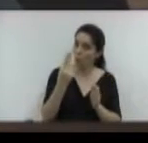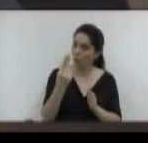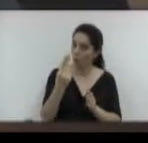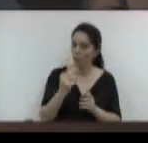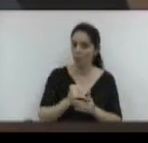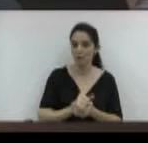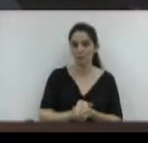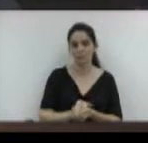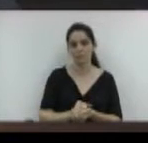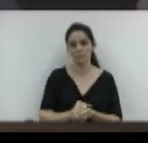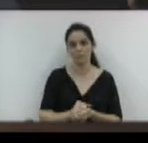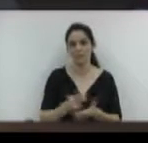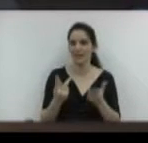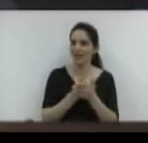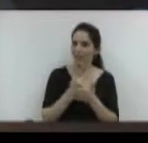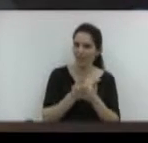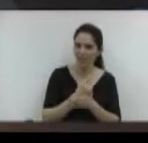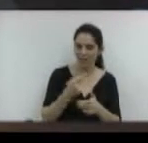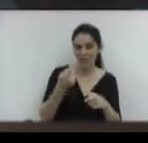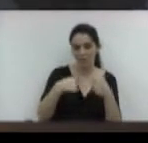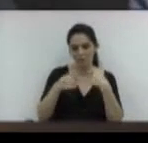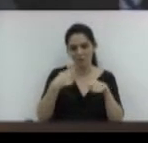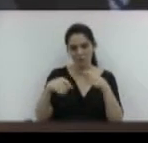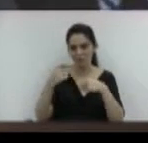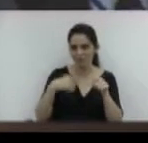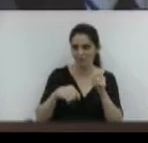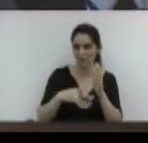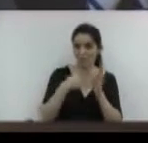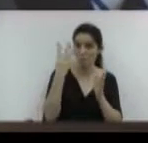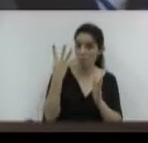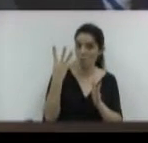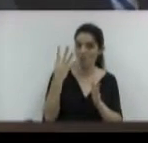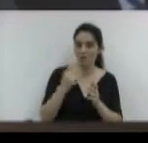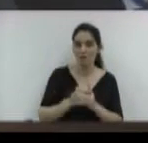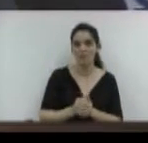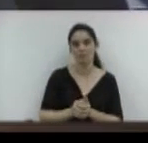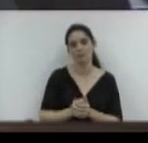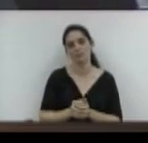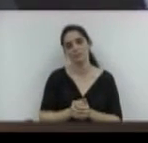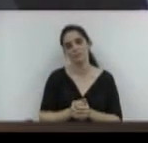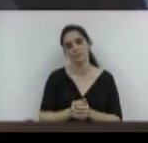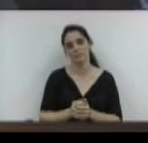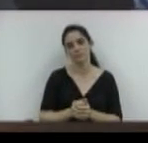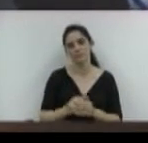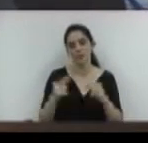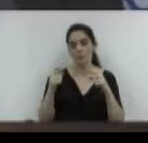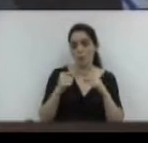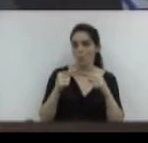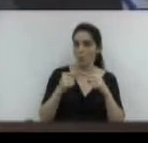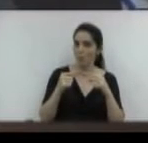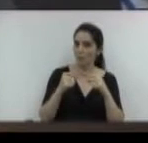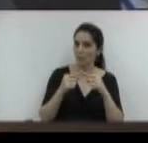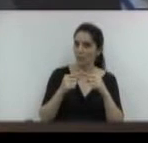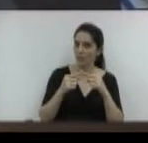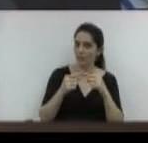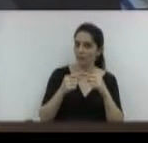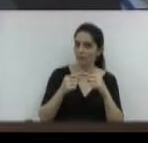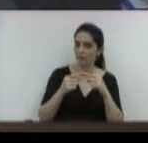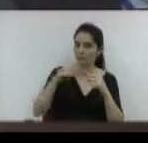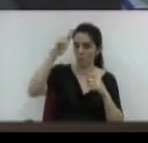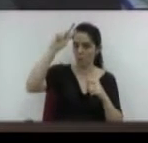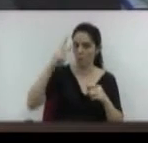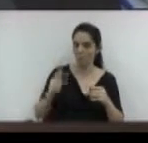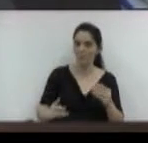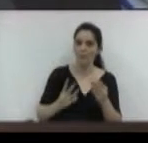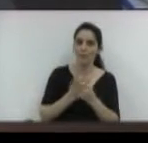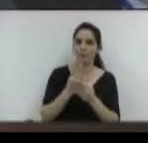improbidade administrativa. Quarto, proceder de modo incompatível com a dignidade da Câmara ou faltar com o